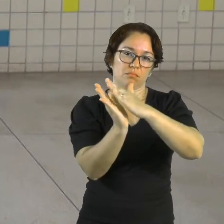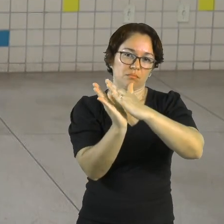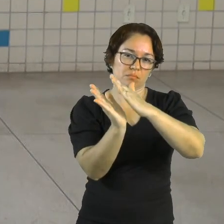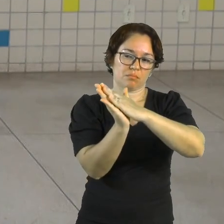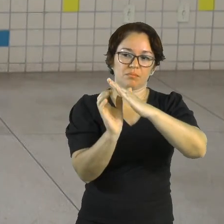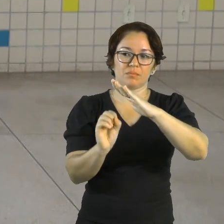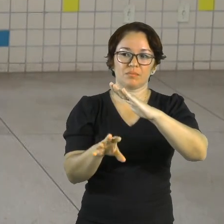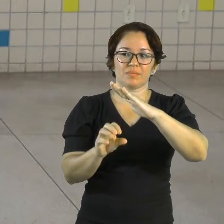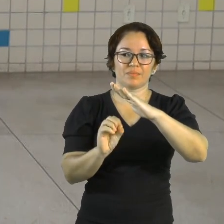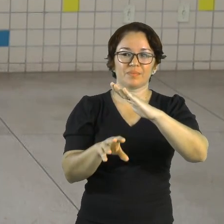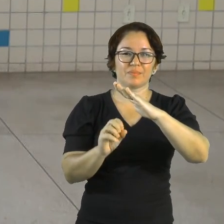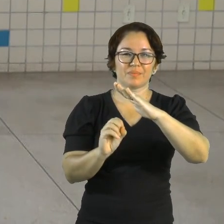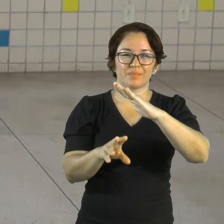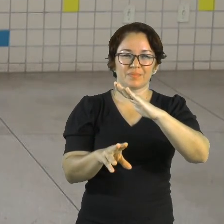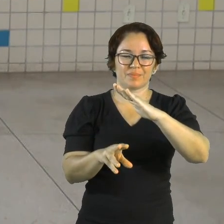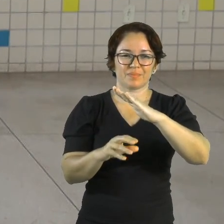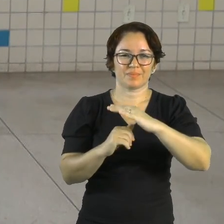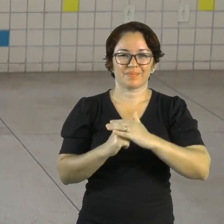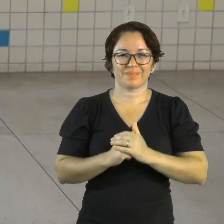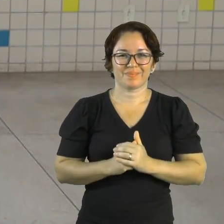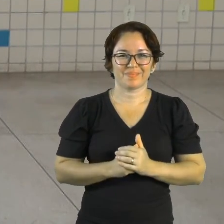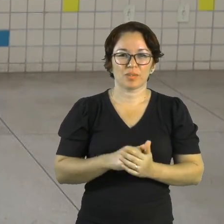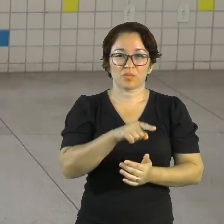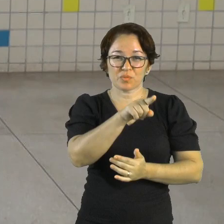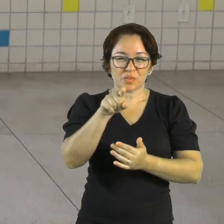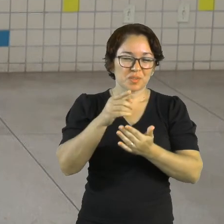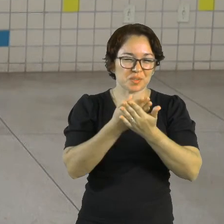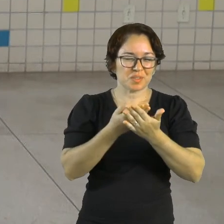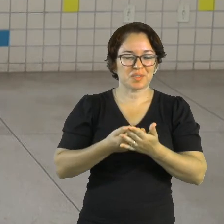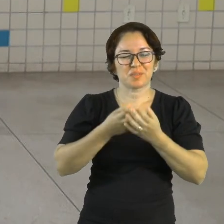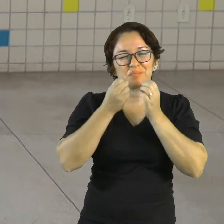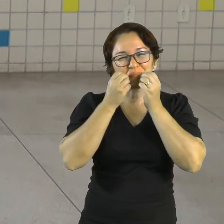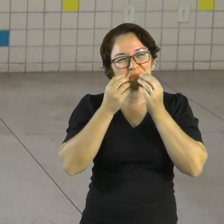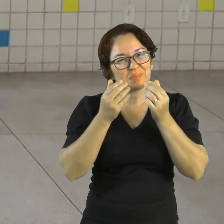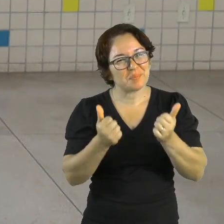plataforma Palma Homeschool. Bom estudo a todos,